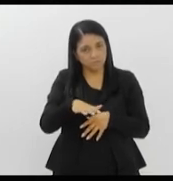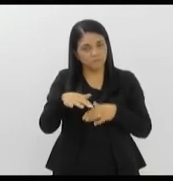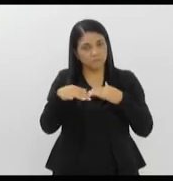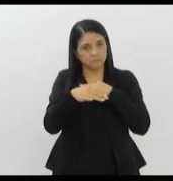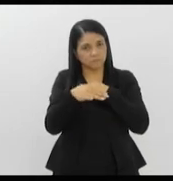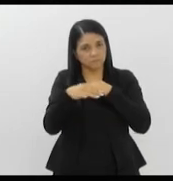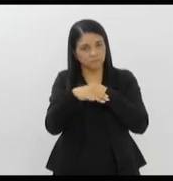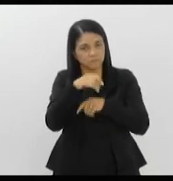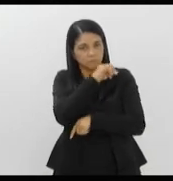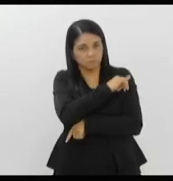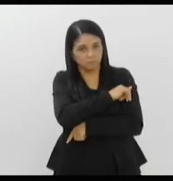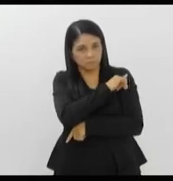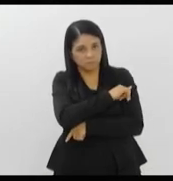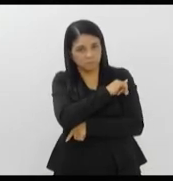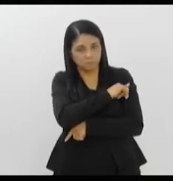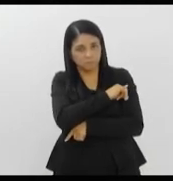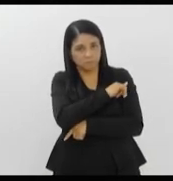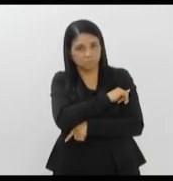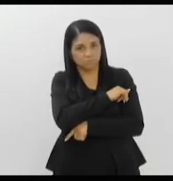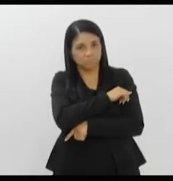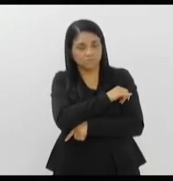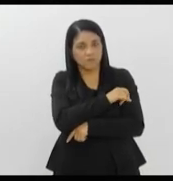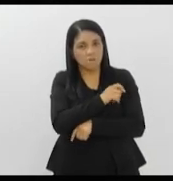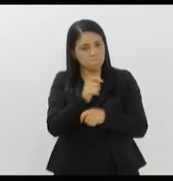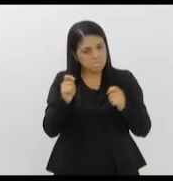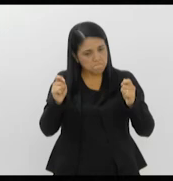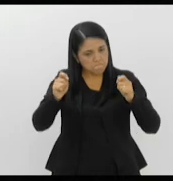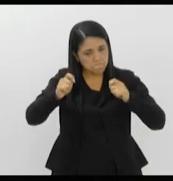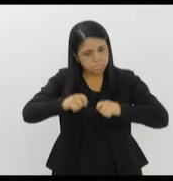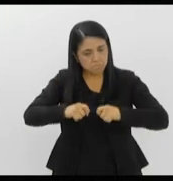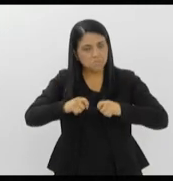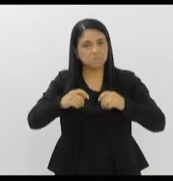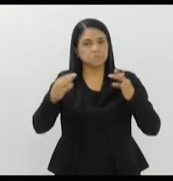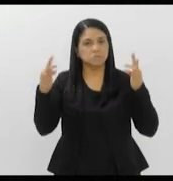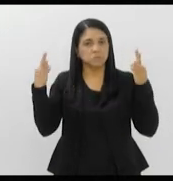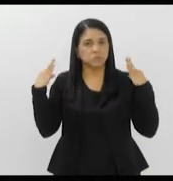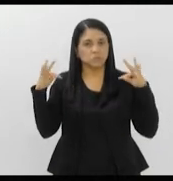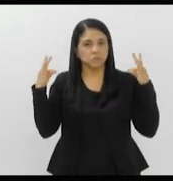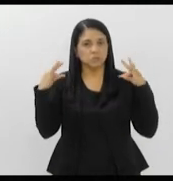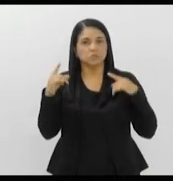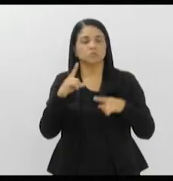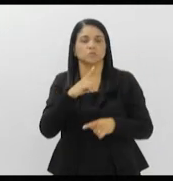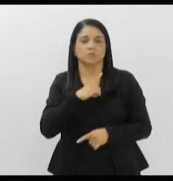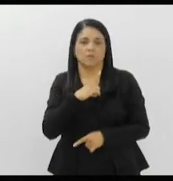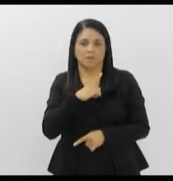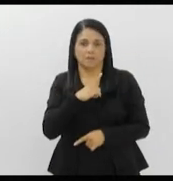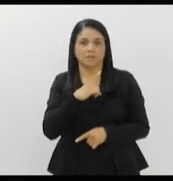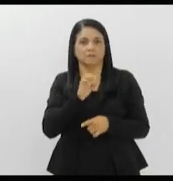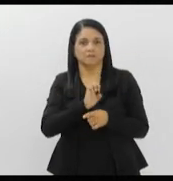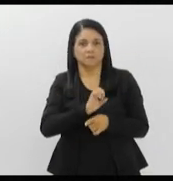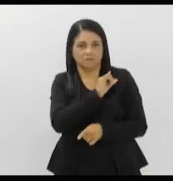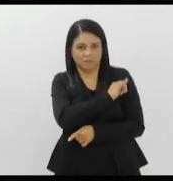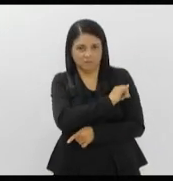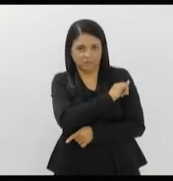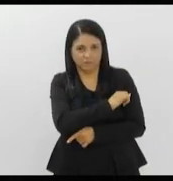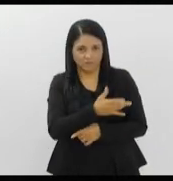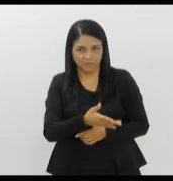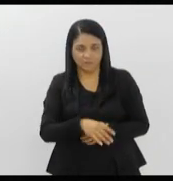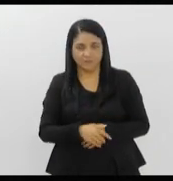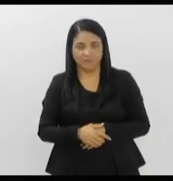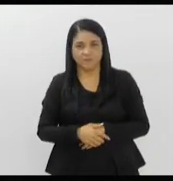Rio de Janeiro, que potencial turístico nós temos. Um potencial